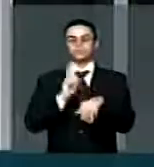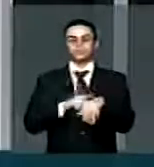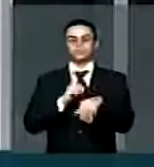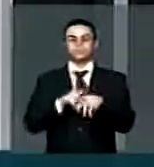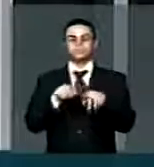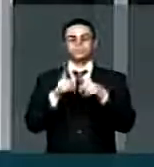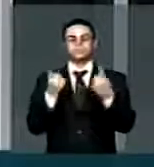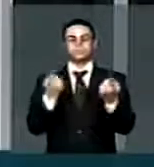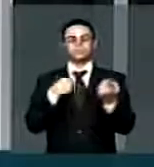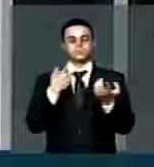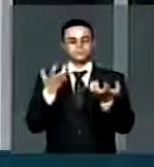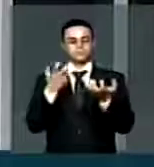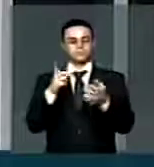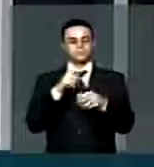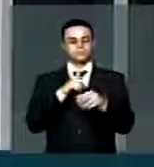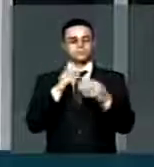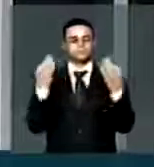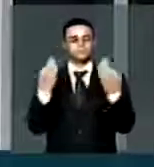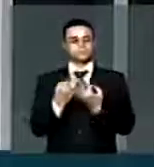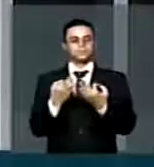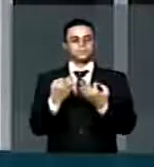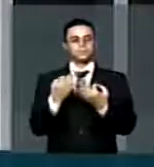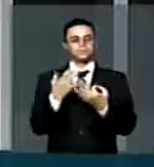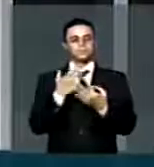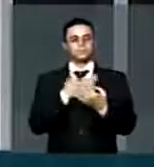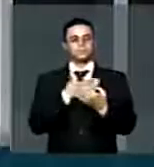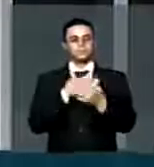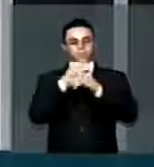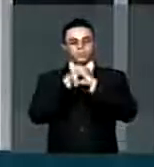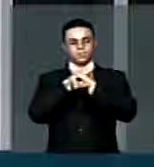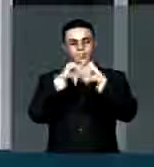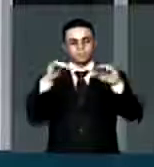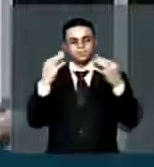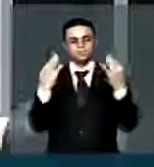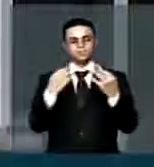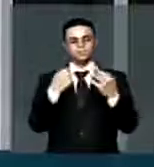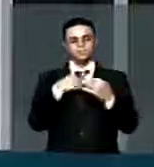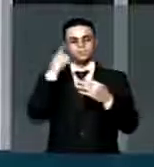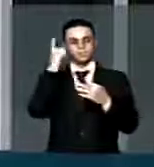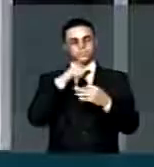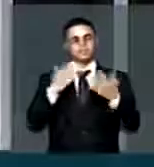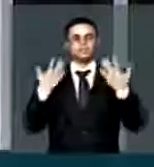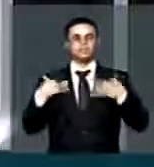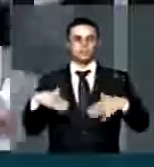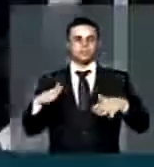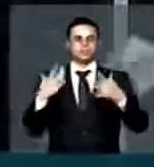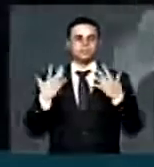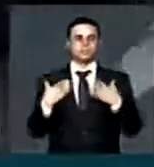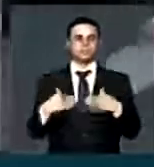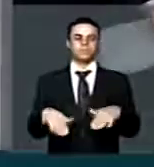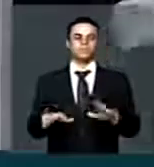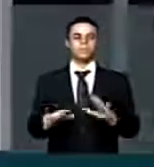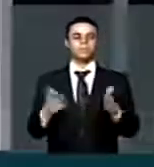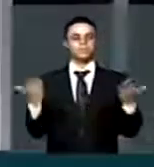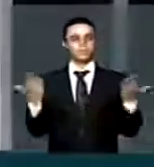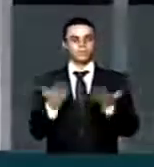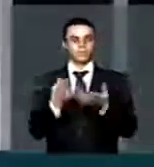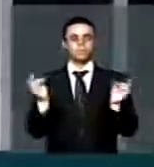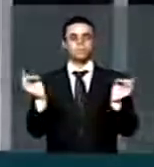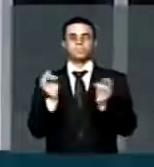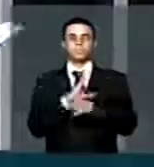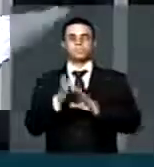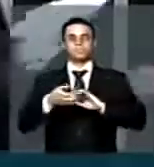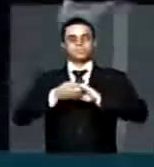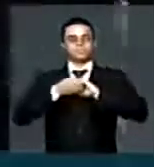previsto, mas queria ter a garantia de que faria este pronunciamento com muita tranquilidade. Encerro saudando